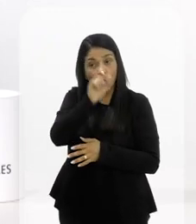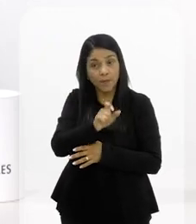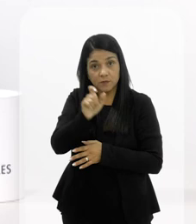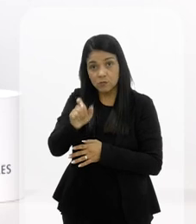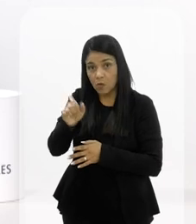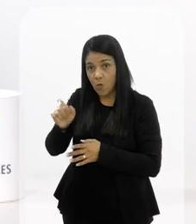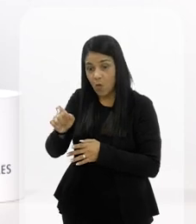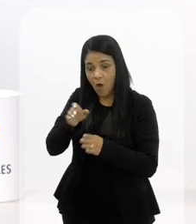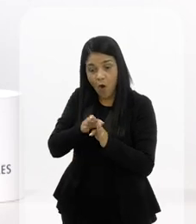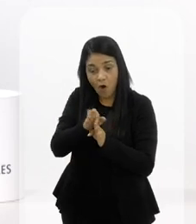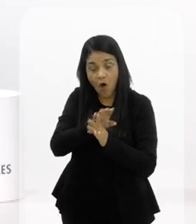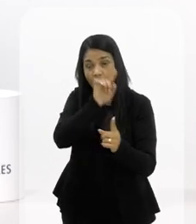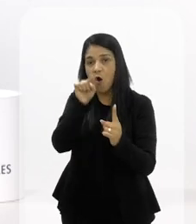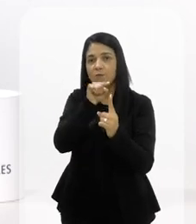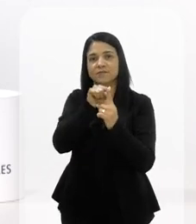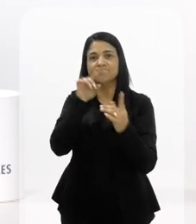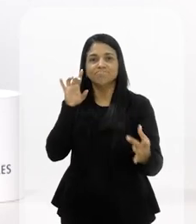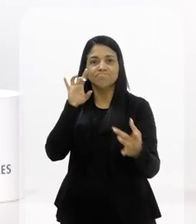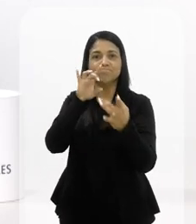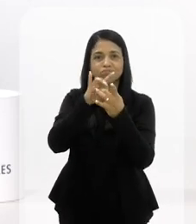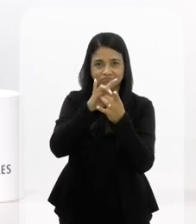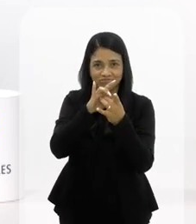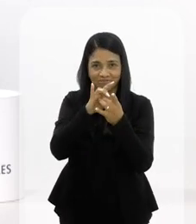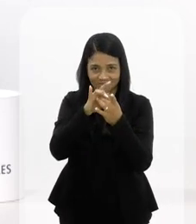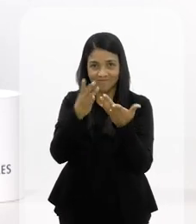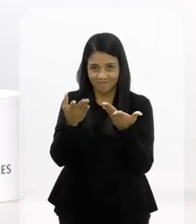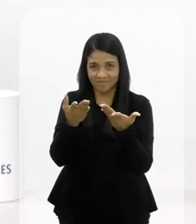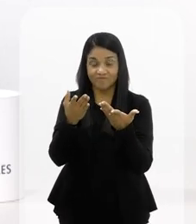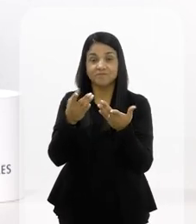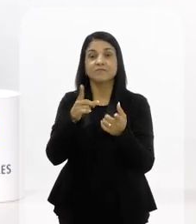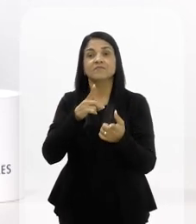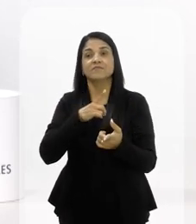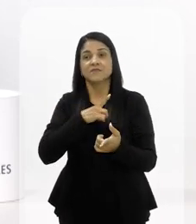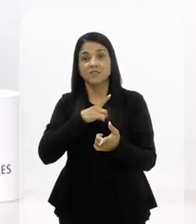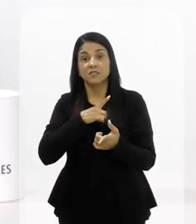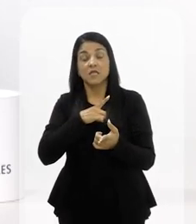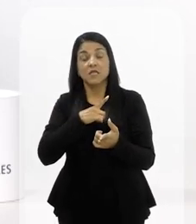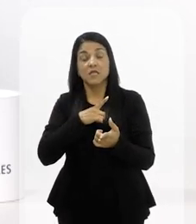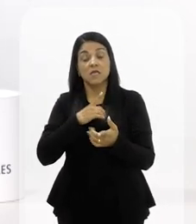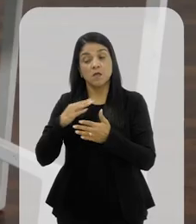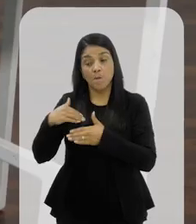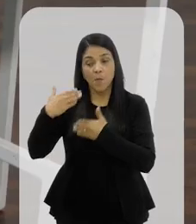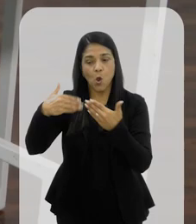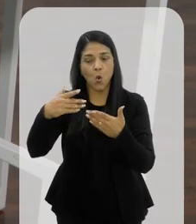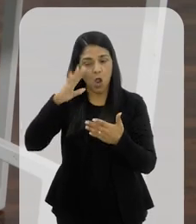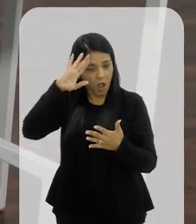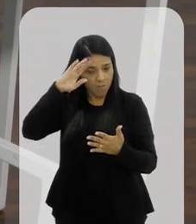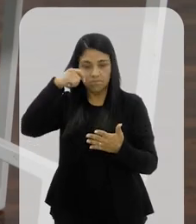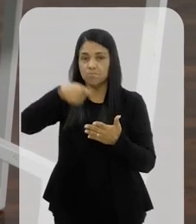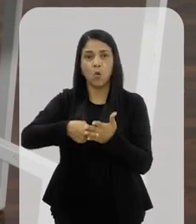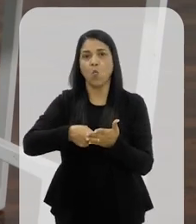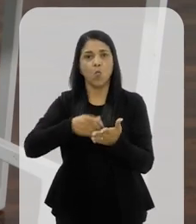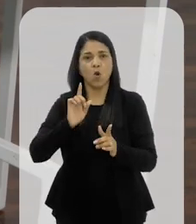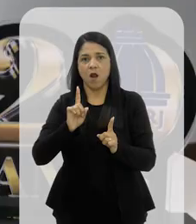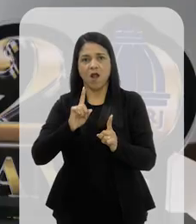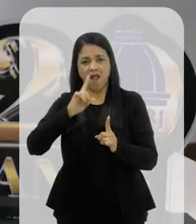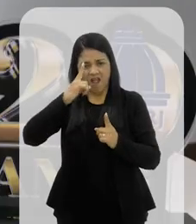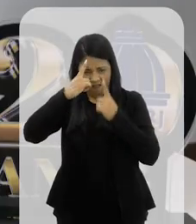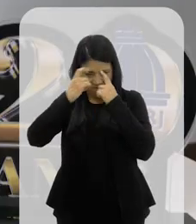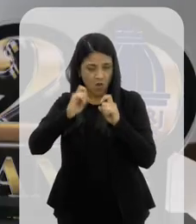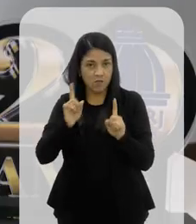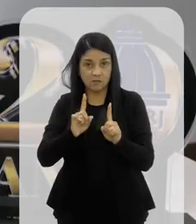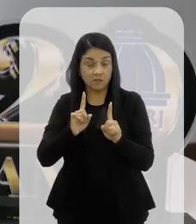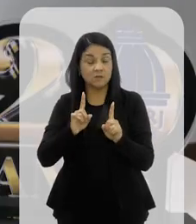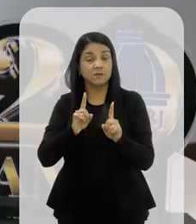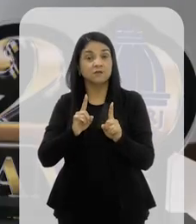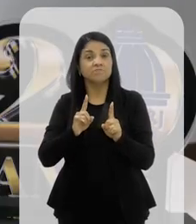pessoas pro objetivo que você quer na construção da ide pul e ter pul quando eu falo ter pulso não é ser agressivo não é ser não é o cara